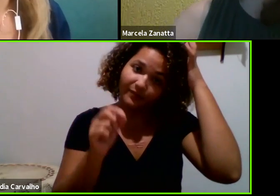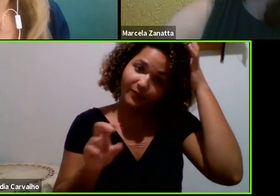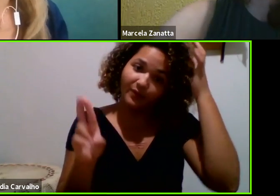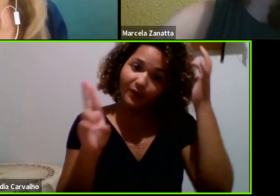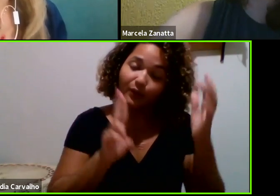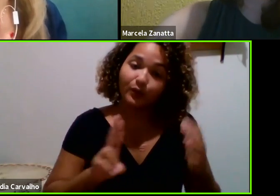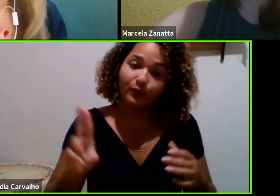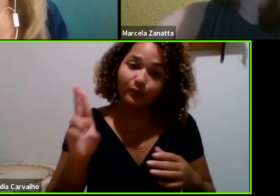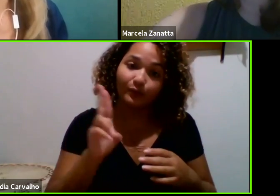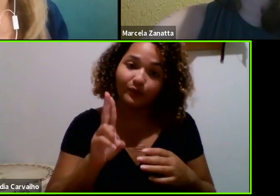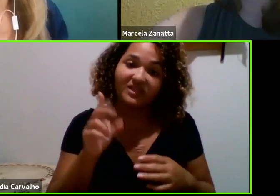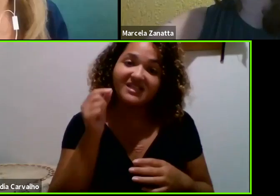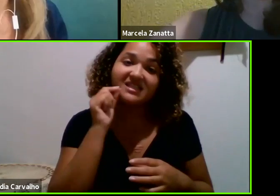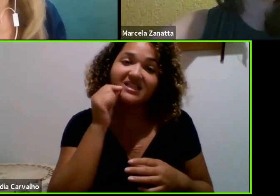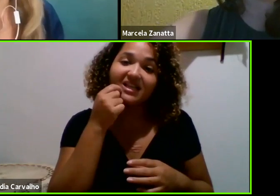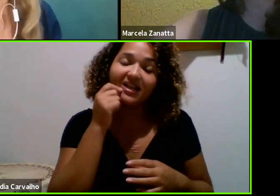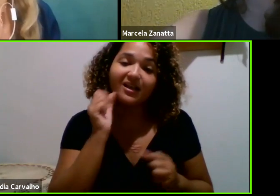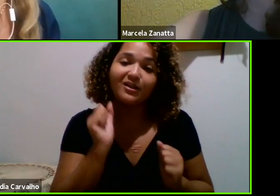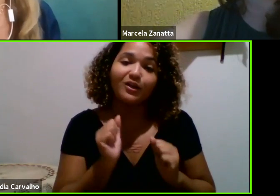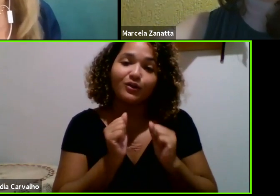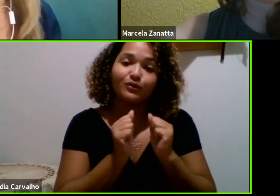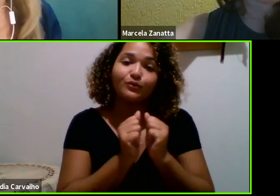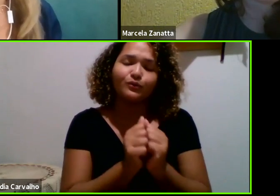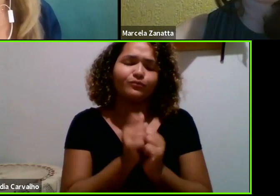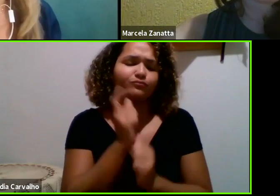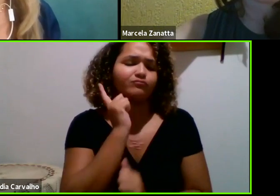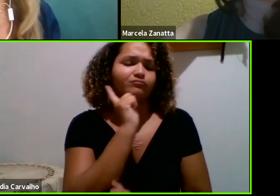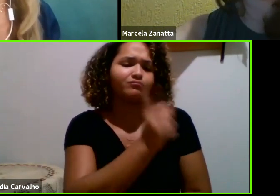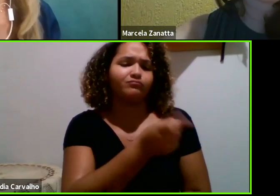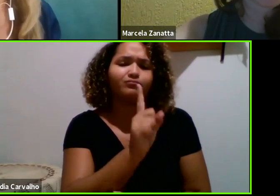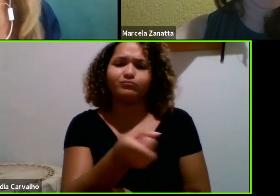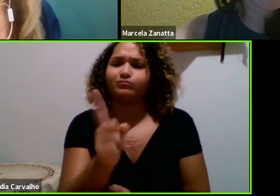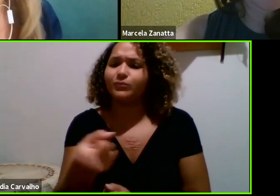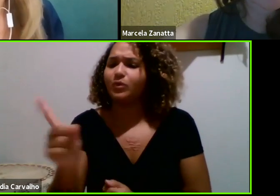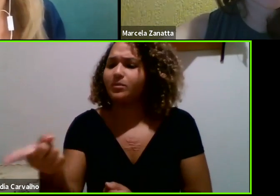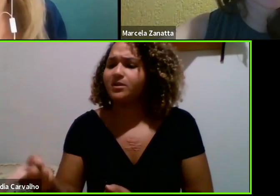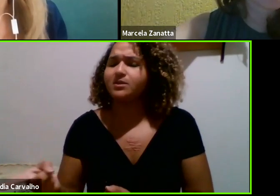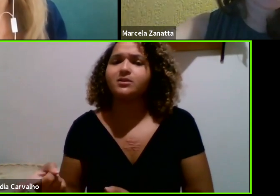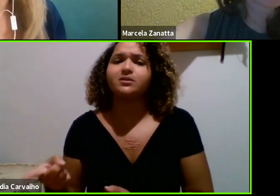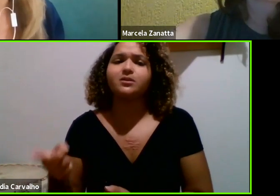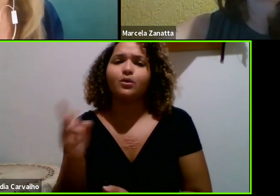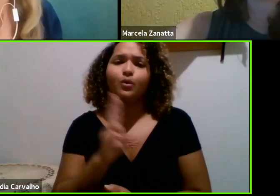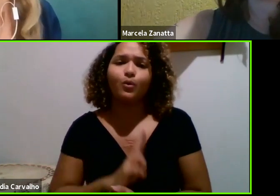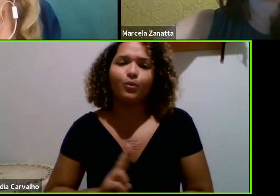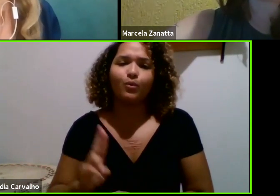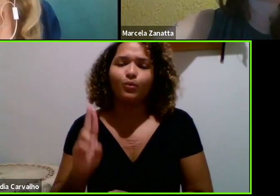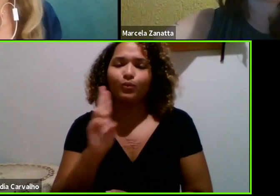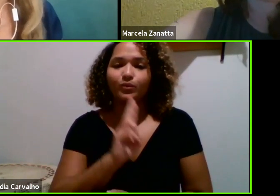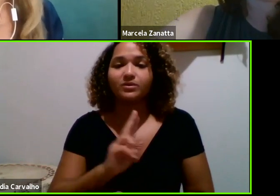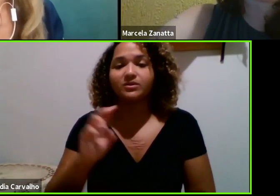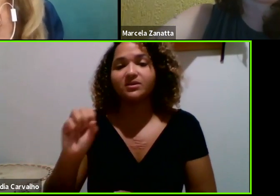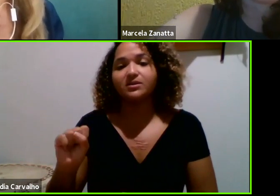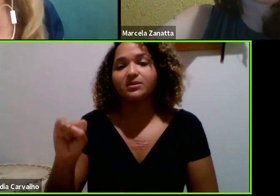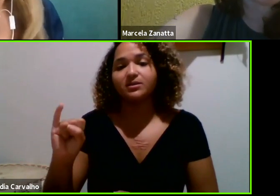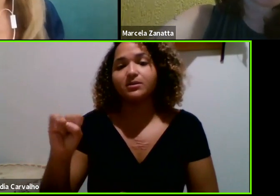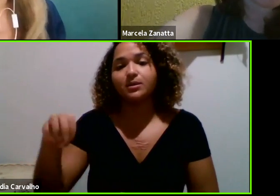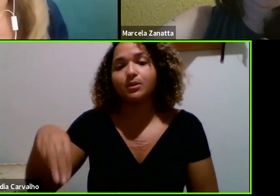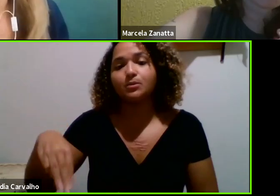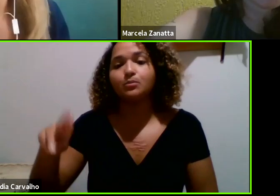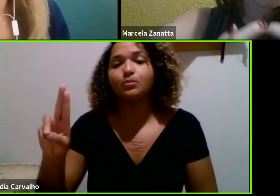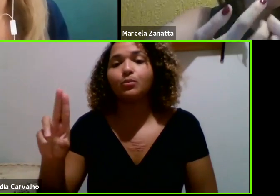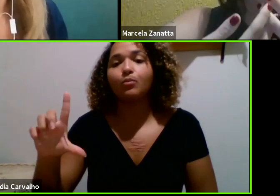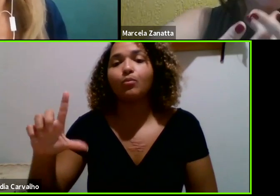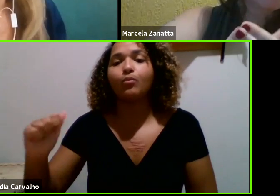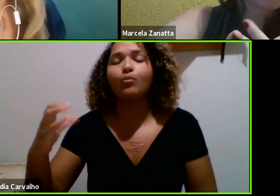ciência para tomada de decisão, utiliza a prática baseada em evidência, utiliza a simulação durante a formação. A